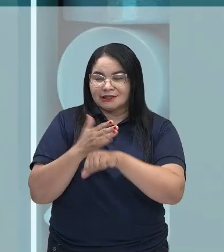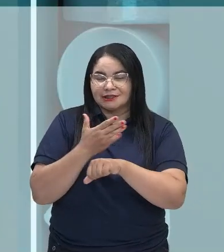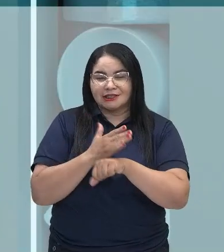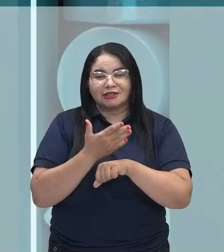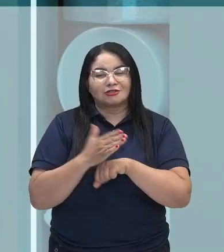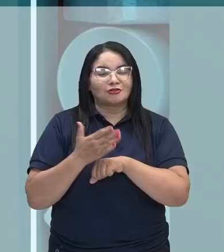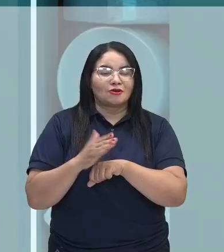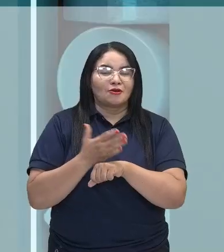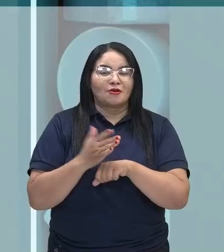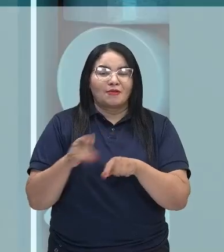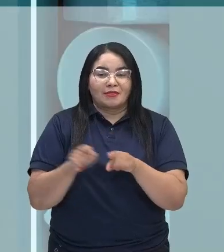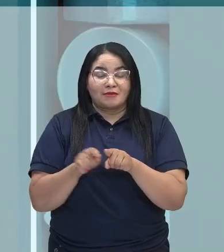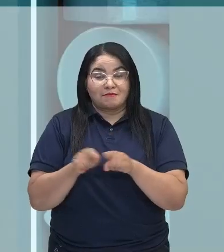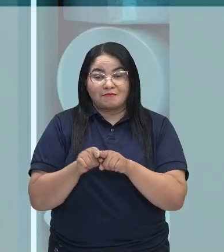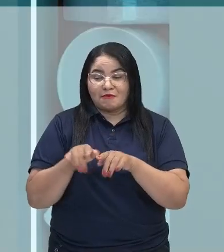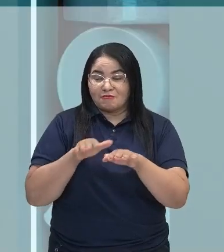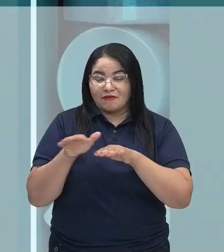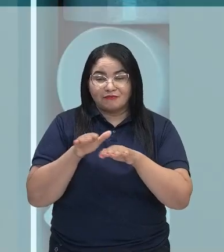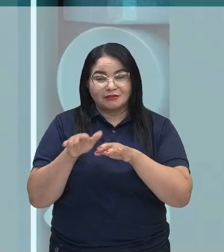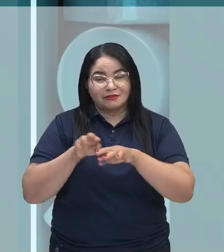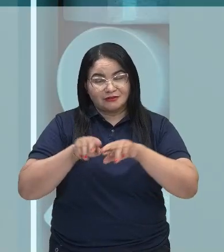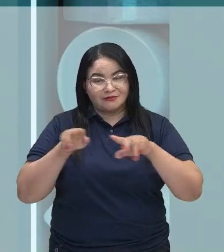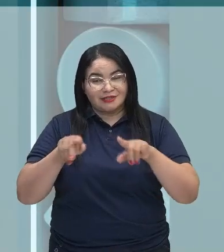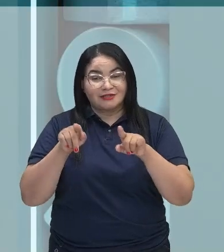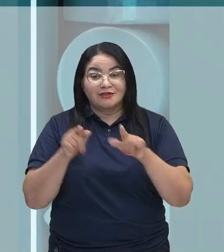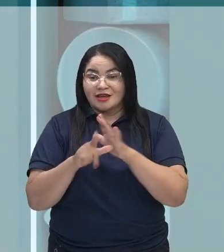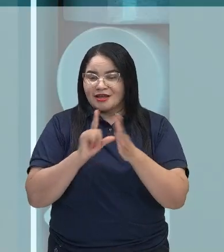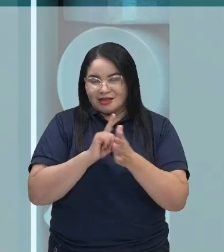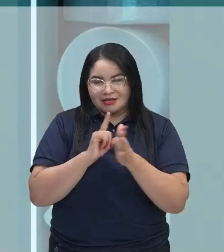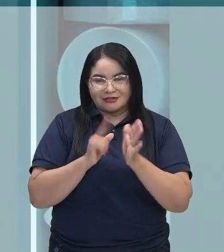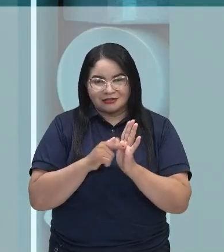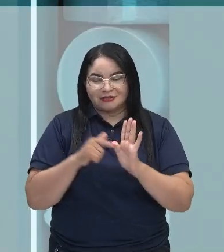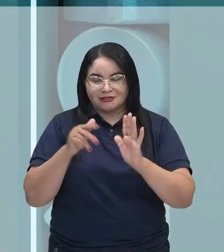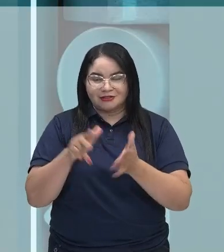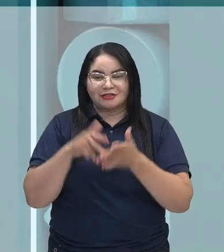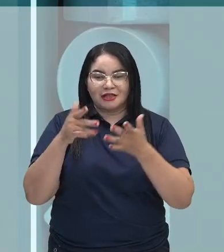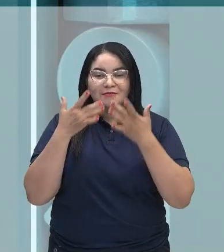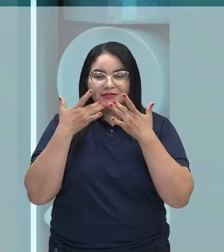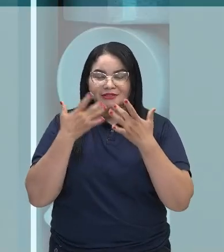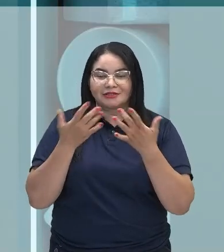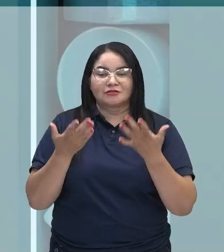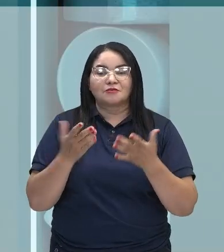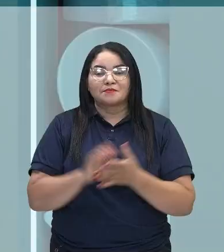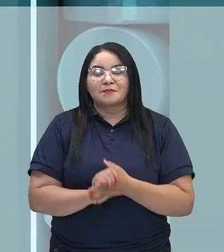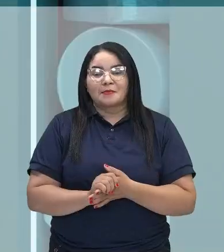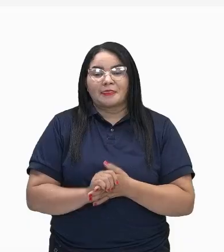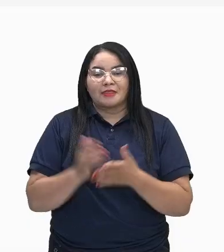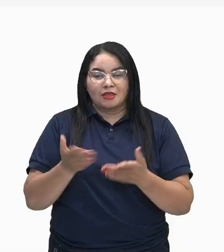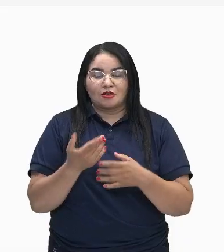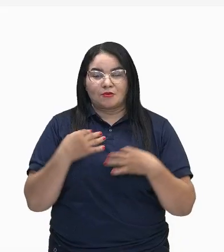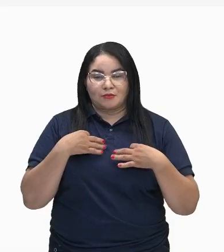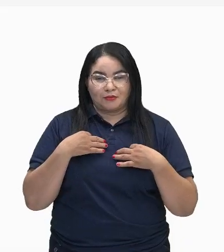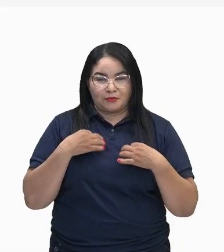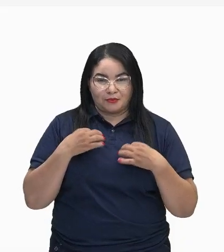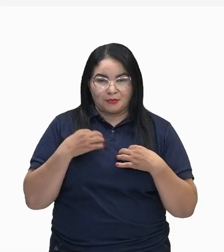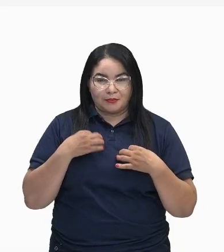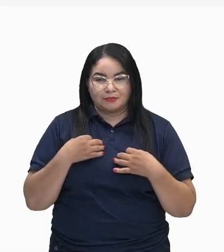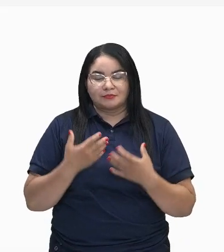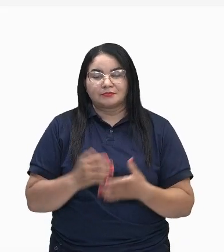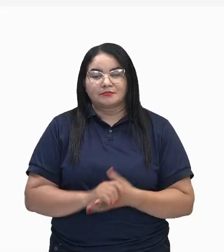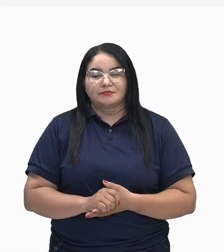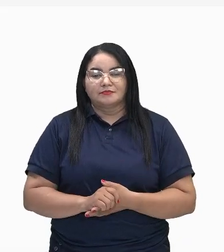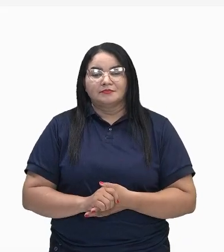do ensaio no momento antes da apresentação deles. Vamos agora falar sobre o figurino.